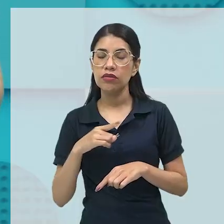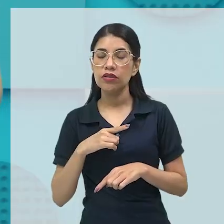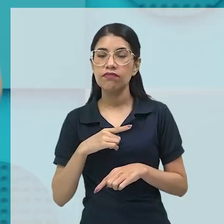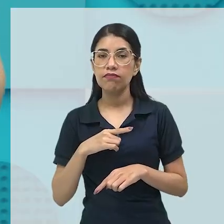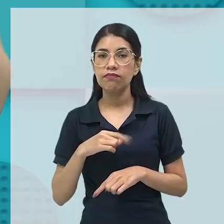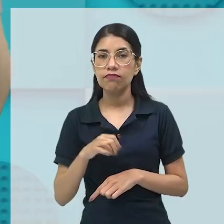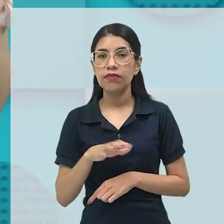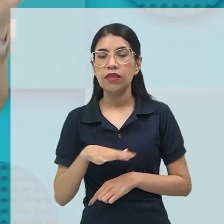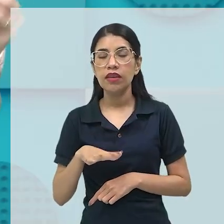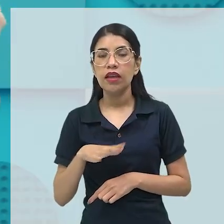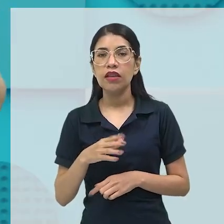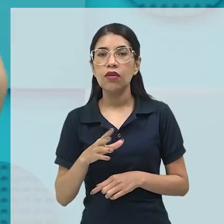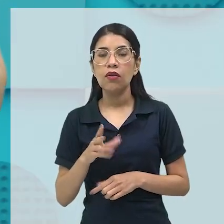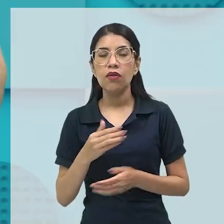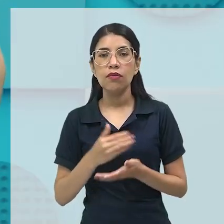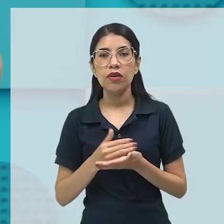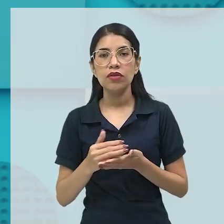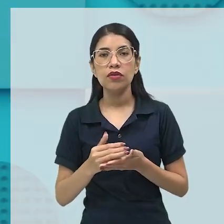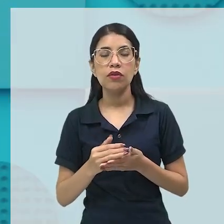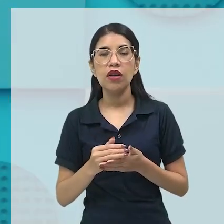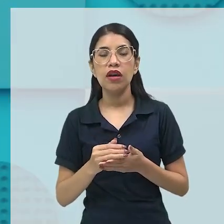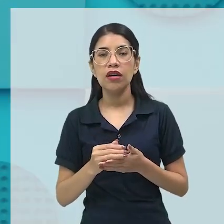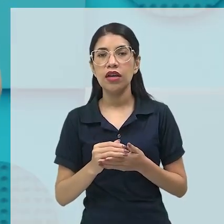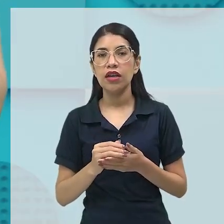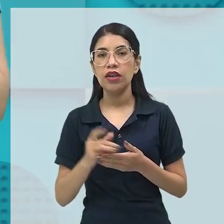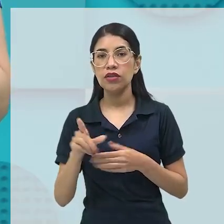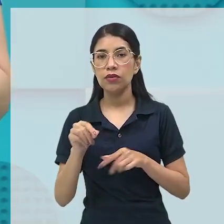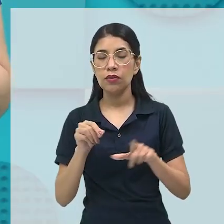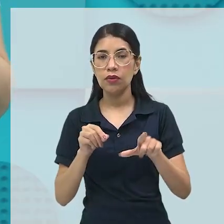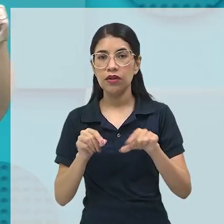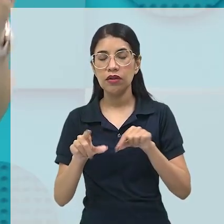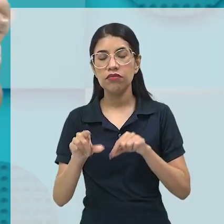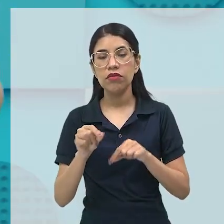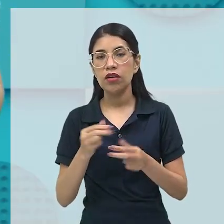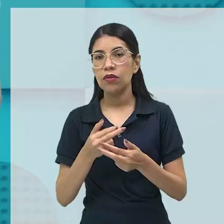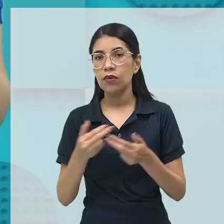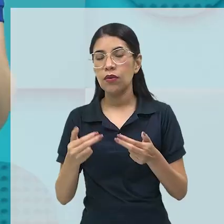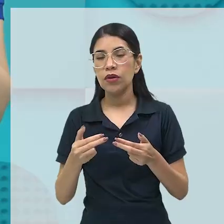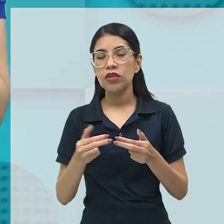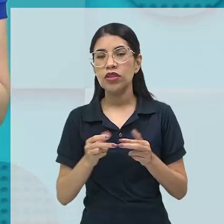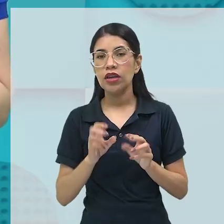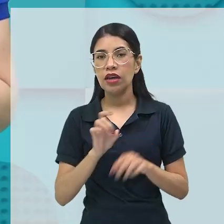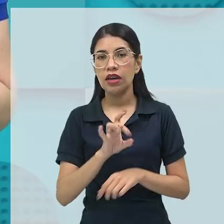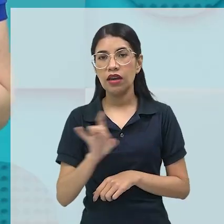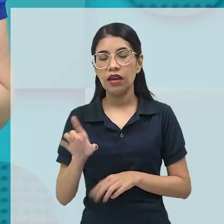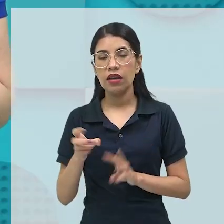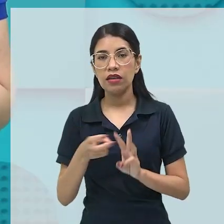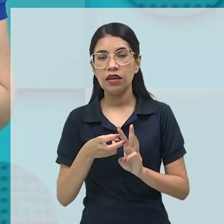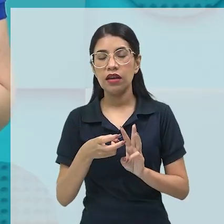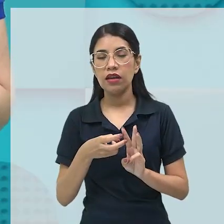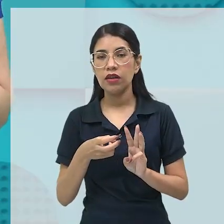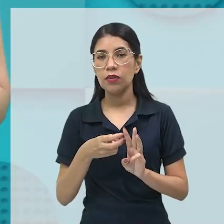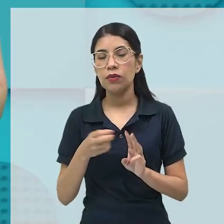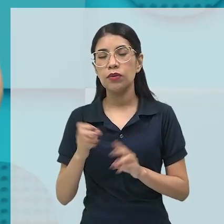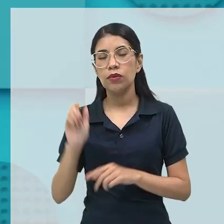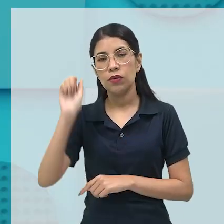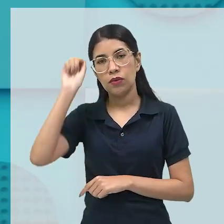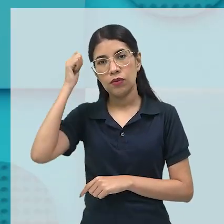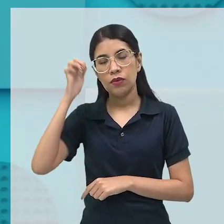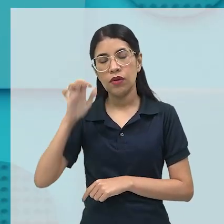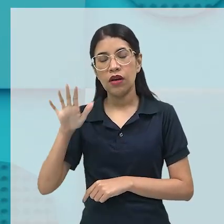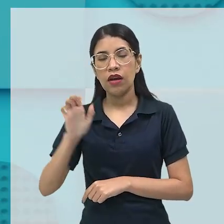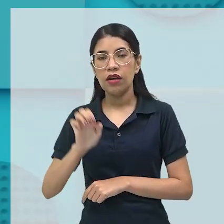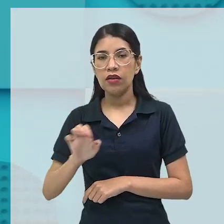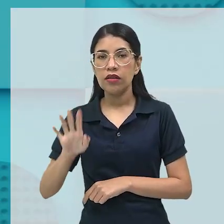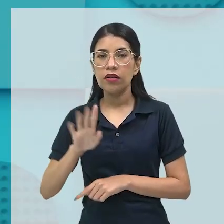desses elementos, eles foram pegando um pouquinho de cada coisa, nós fomos pegando um pouquinho de cada coisa para construir a nossa identidade brasileira.